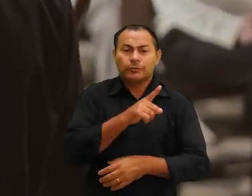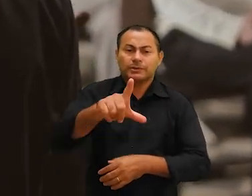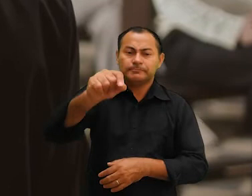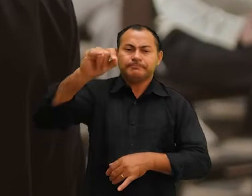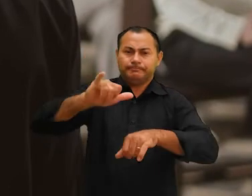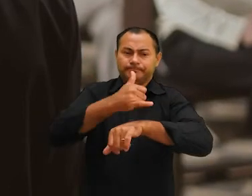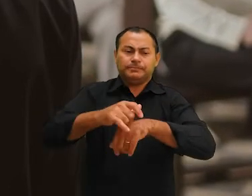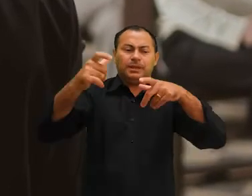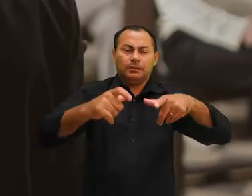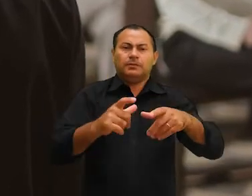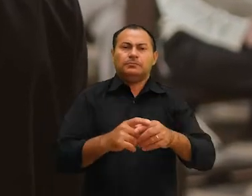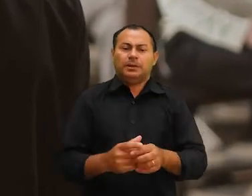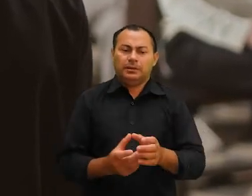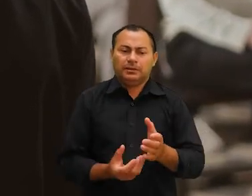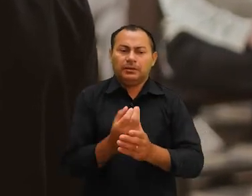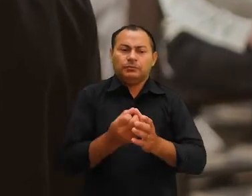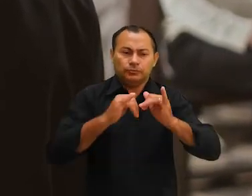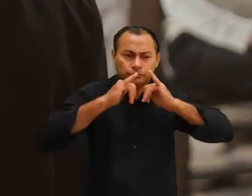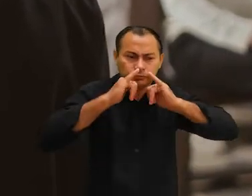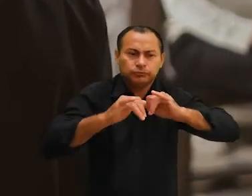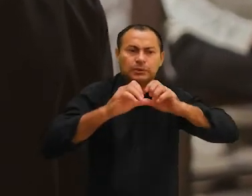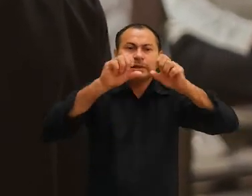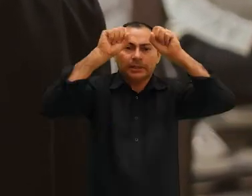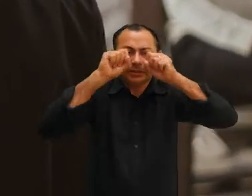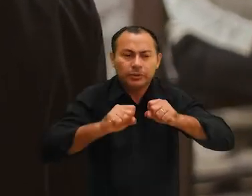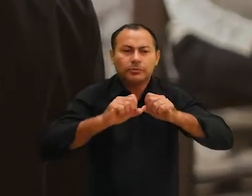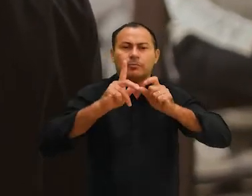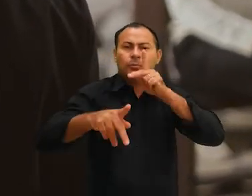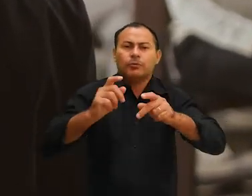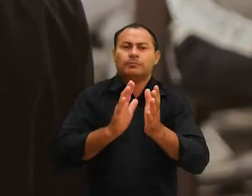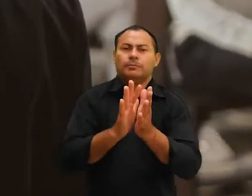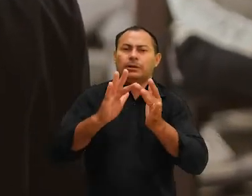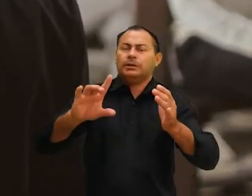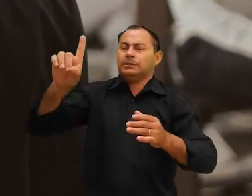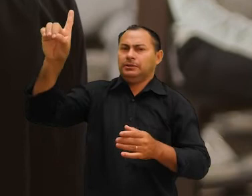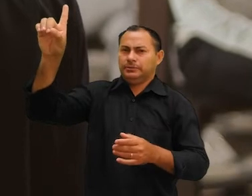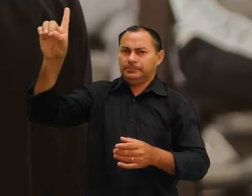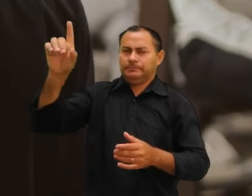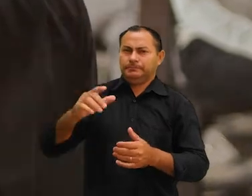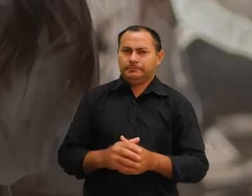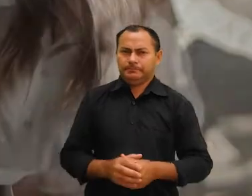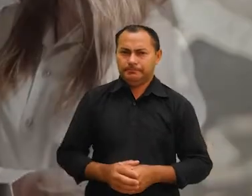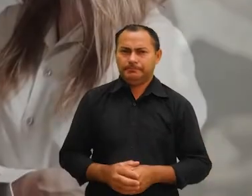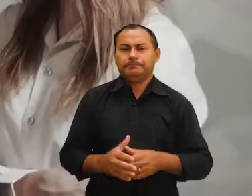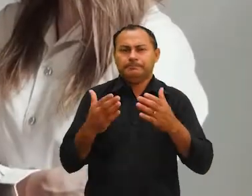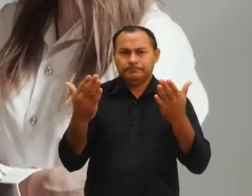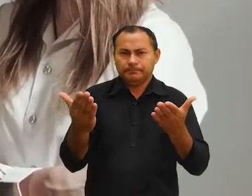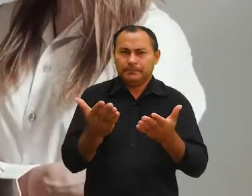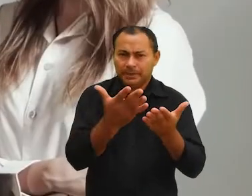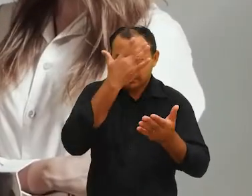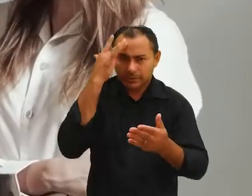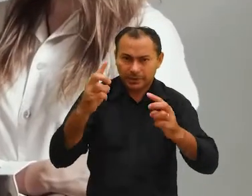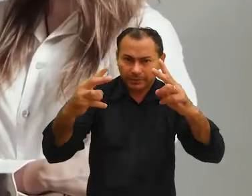estrategicamente posicionados para produzirmos muitos frutos para a glória de Deus bom